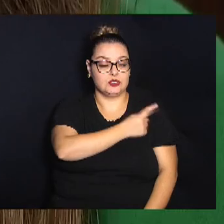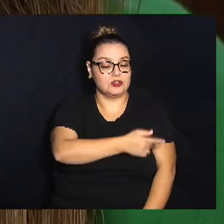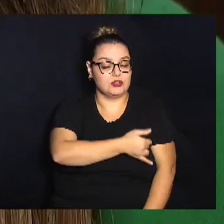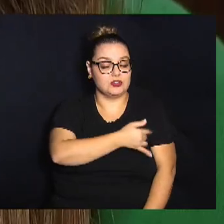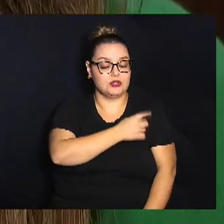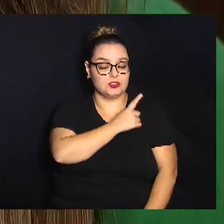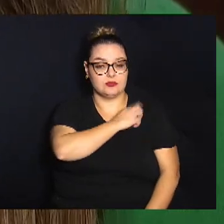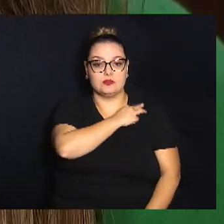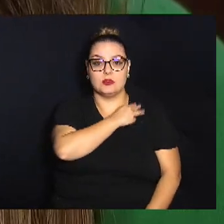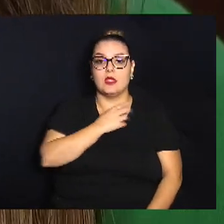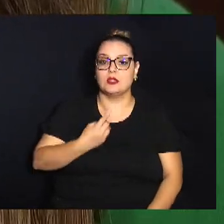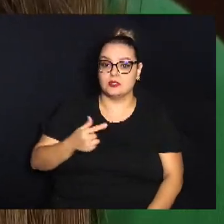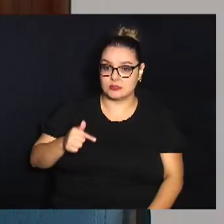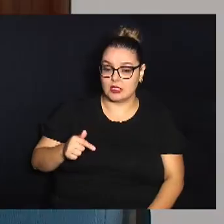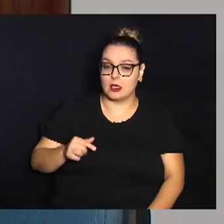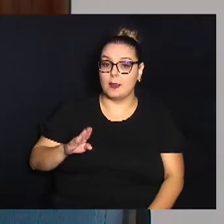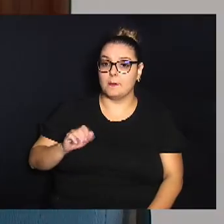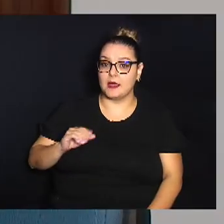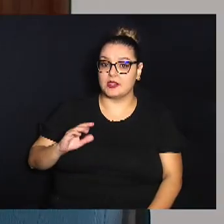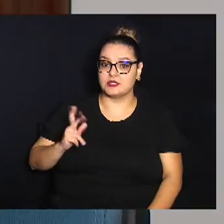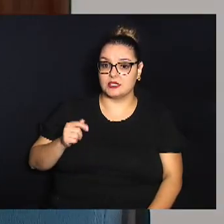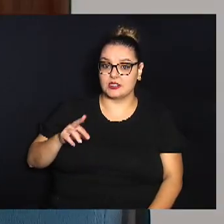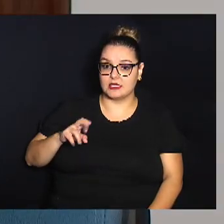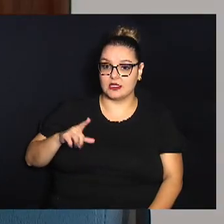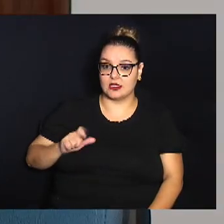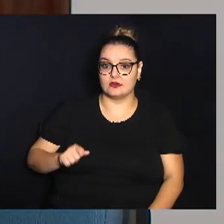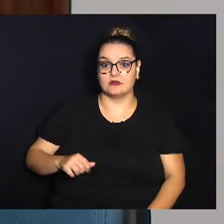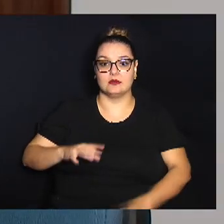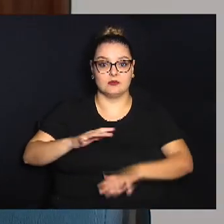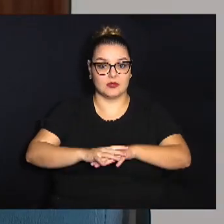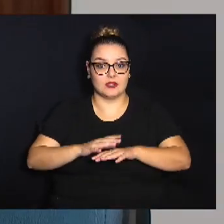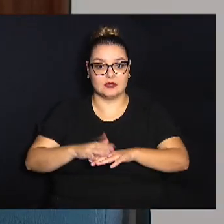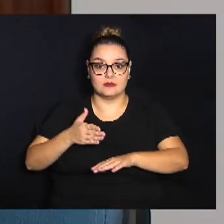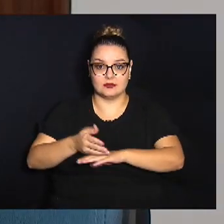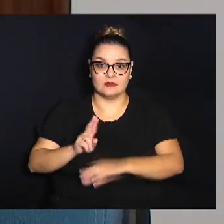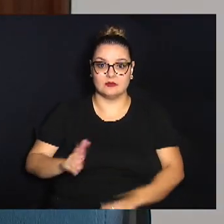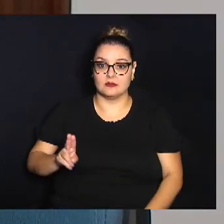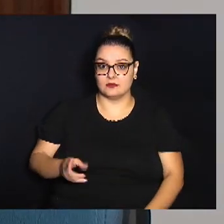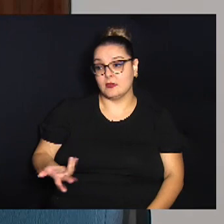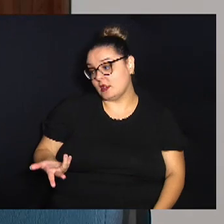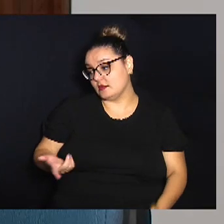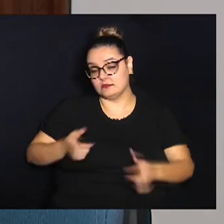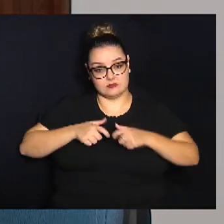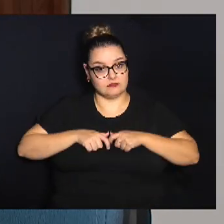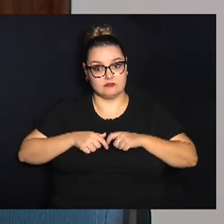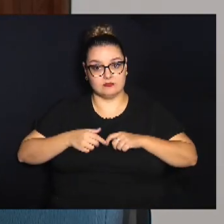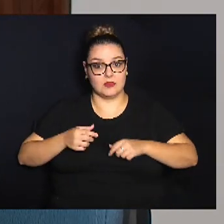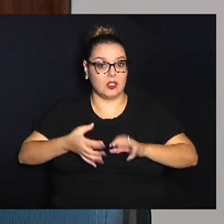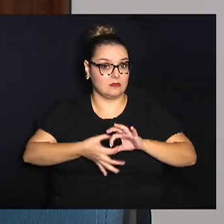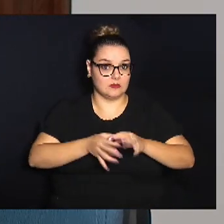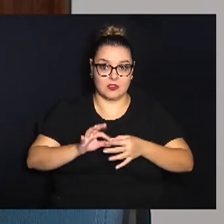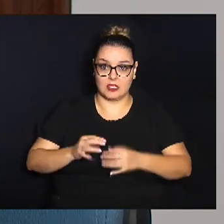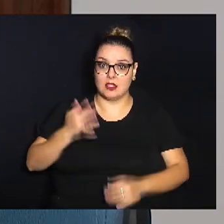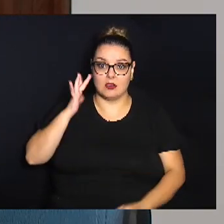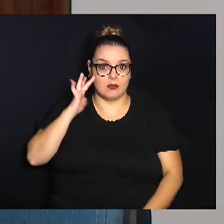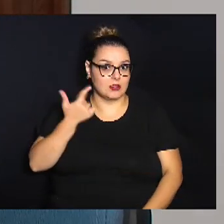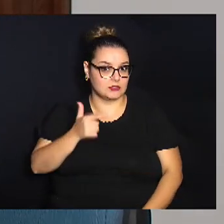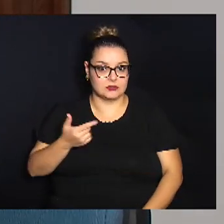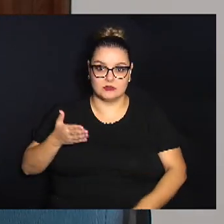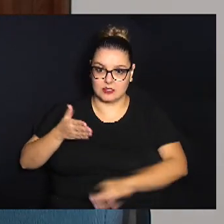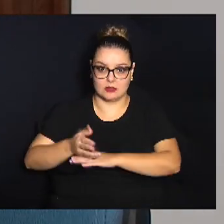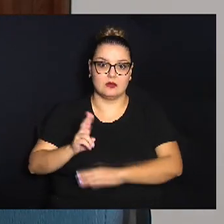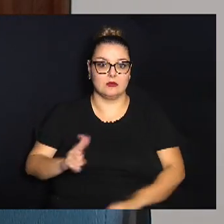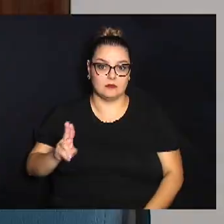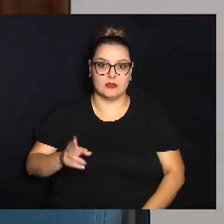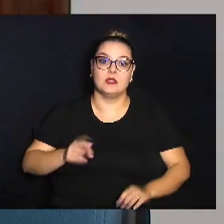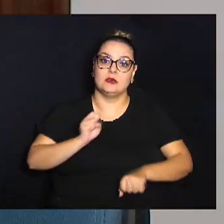para bacharelado em matemática na Unicamp. Com a medalha na OMU, eu consegui ingressar na Unicamp e eu não acho que eu estaria na Unicamp se não fosse por meio das